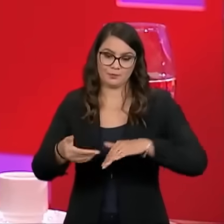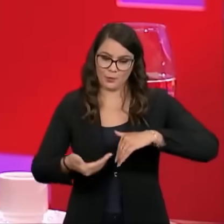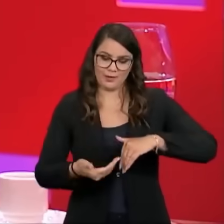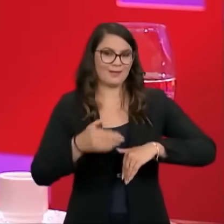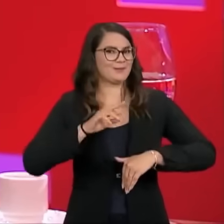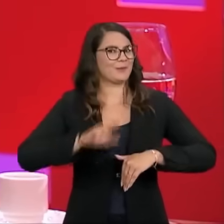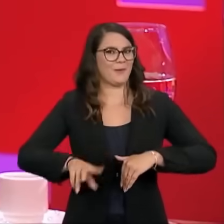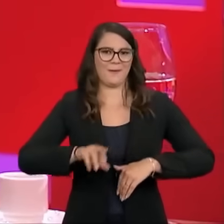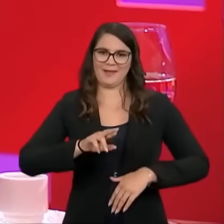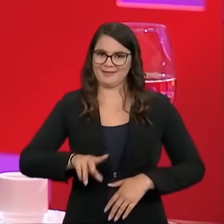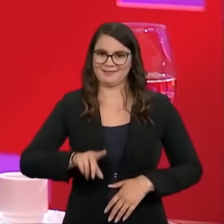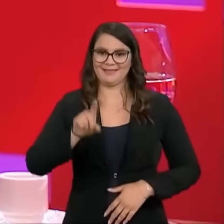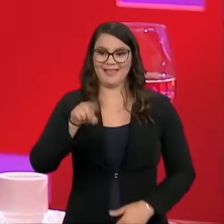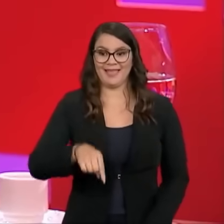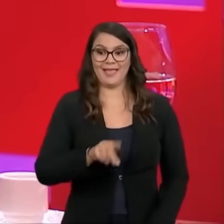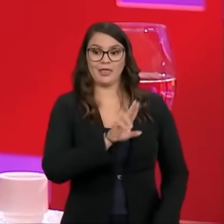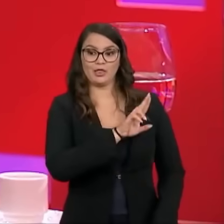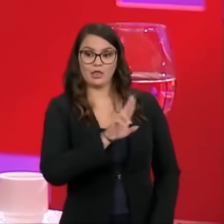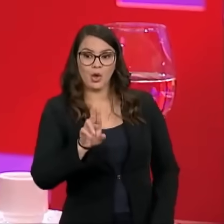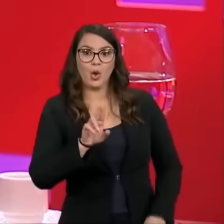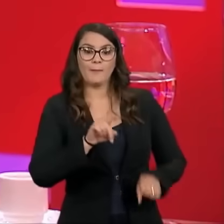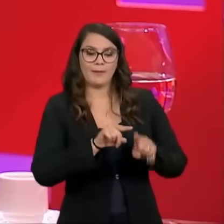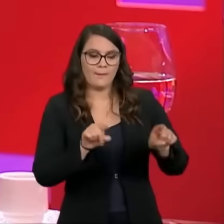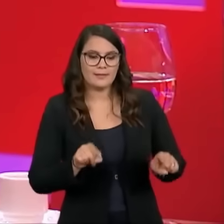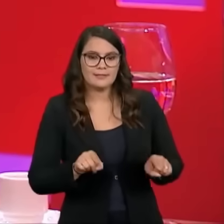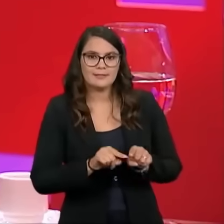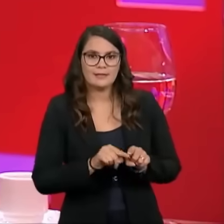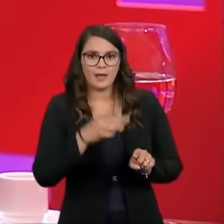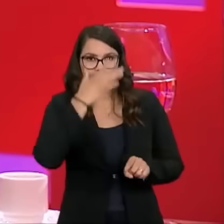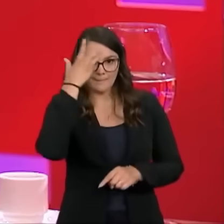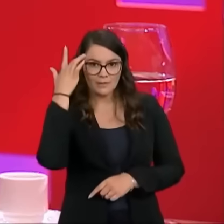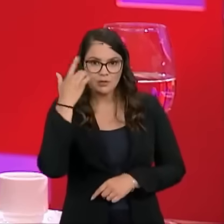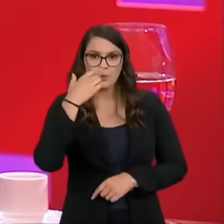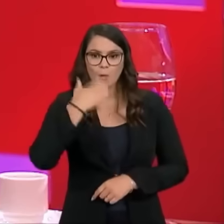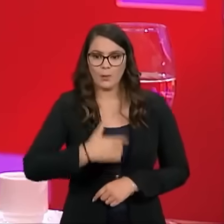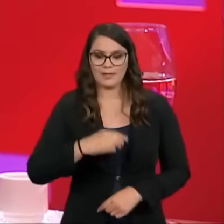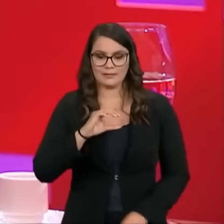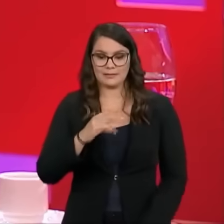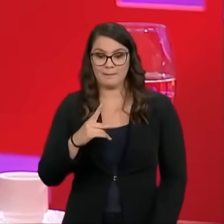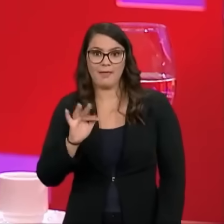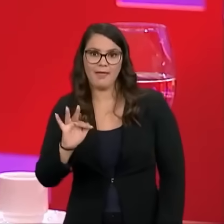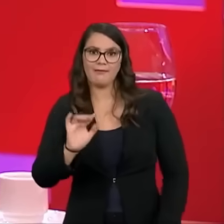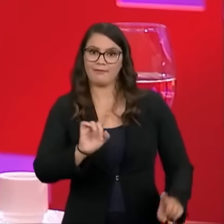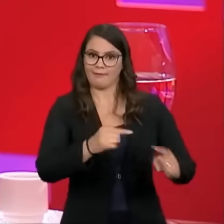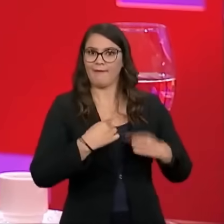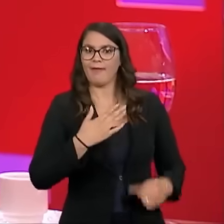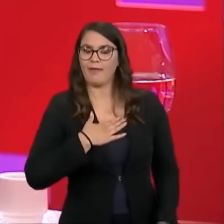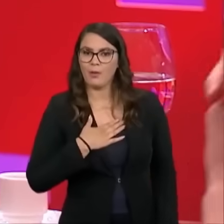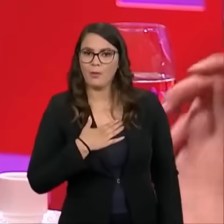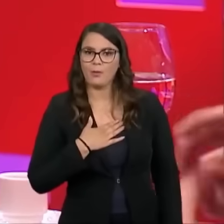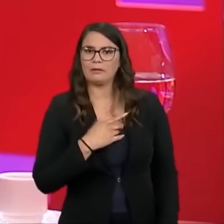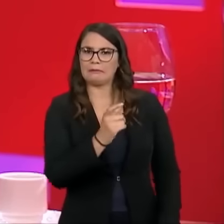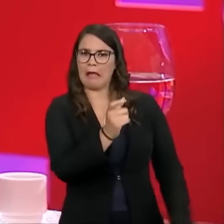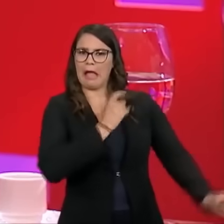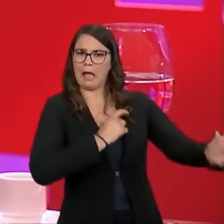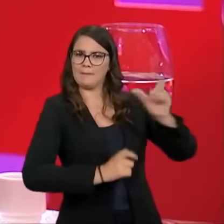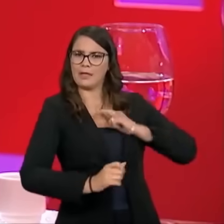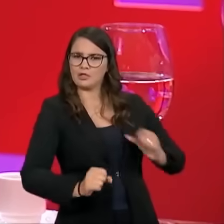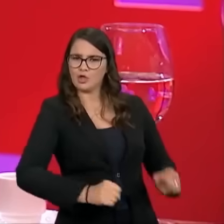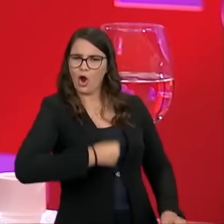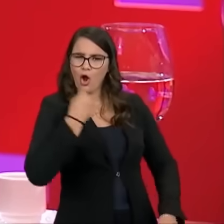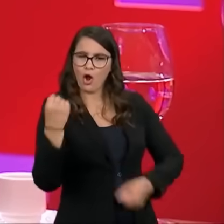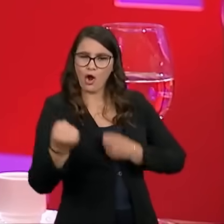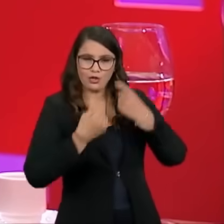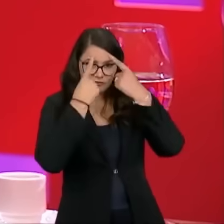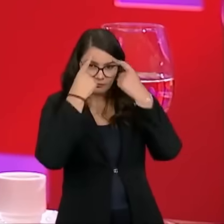roleta se trata de um nome de um gabinete de um mandato de um CPF que é o meu as ameaças os ataques o ódio e